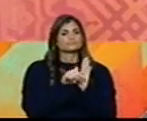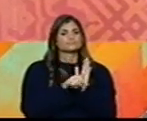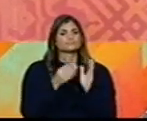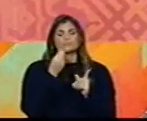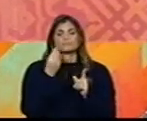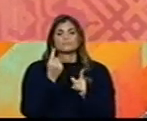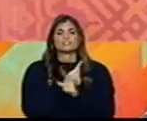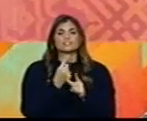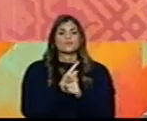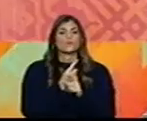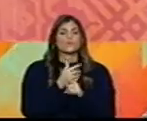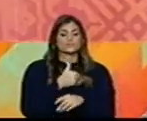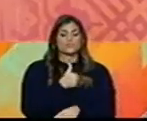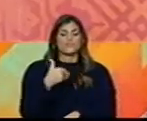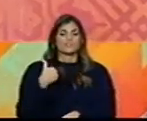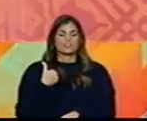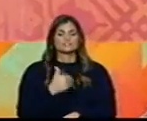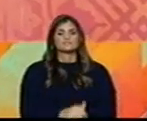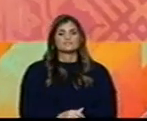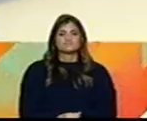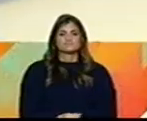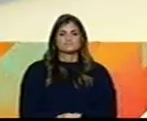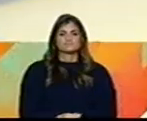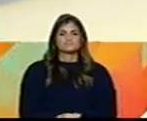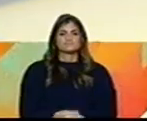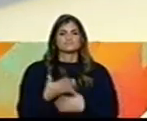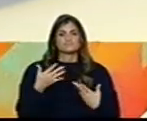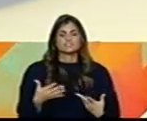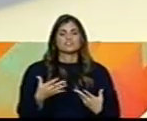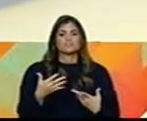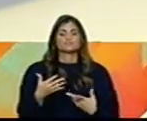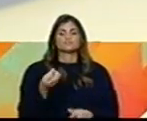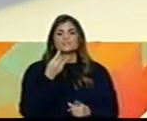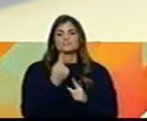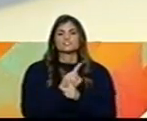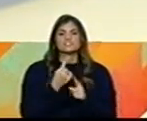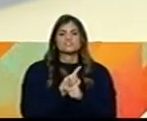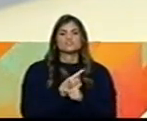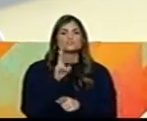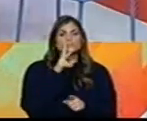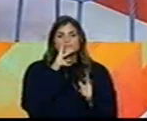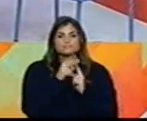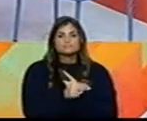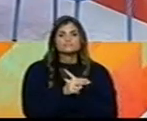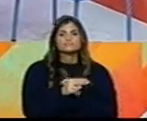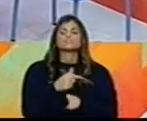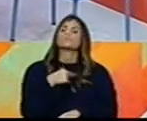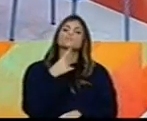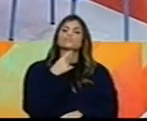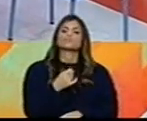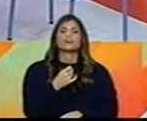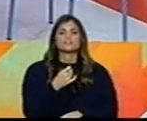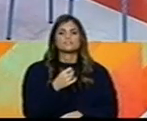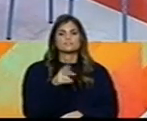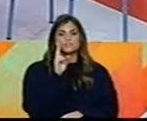alimentação equilibrada. Sim, é sim, isso? Sim. E também... Eu entendo por uma alimentação equilibrada, desculpa-me ter um bedelho. Era o que eu ia... Peço desculpa, Sónia.